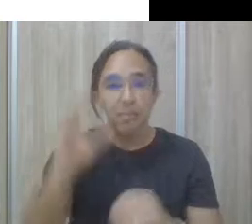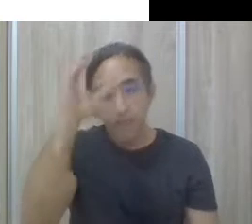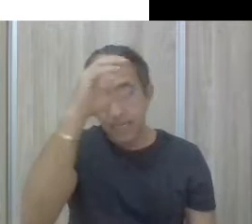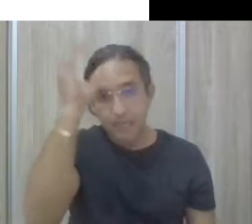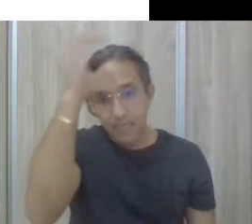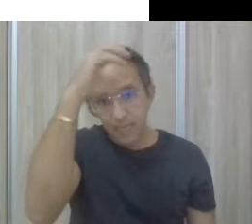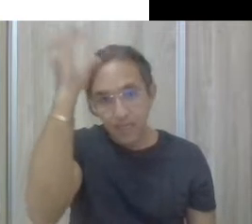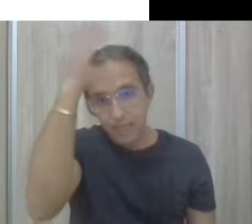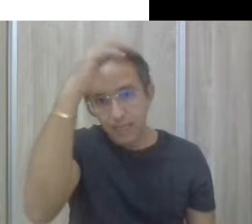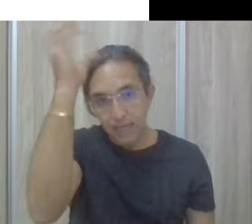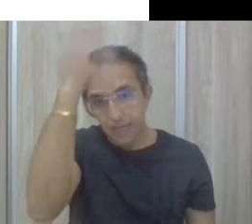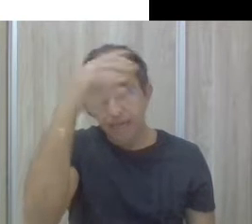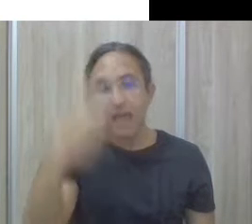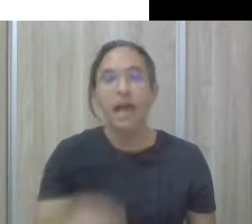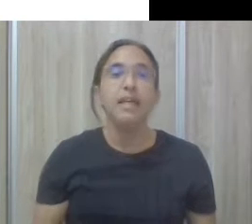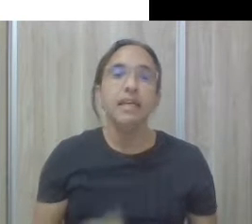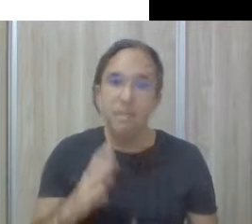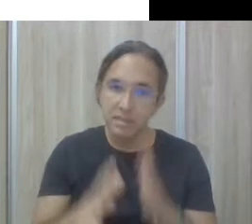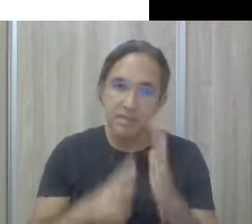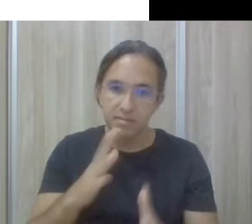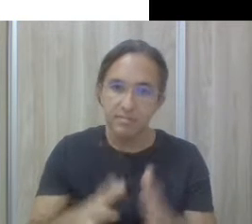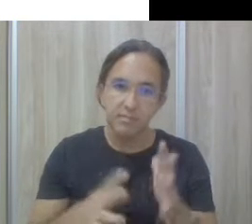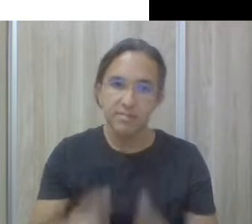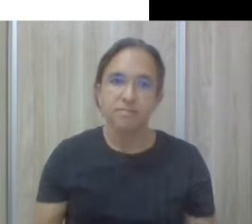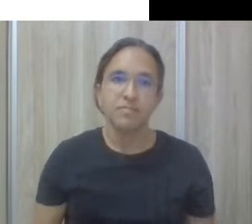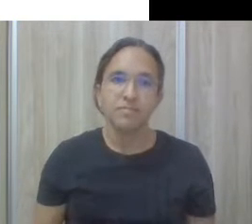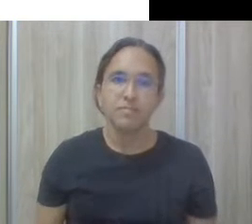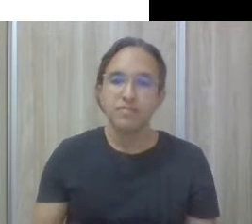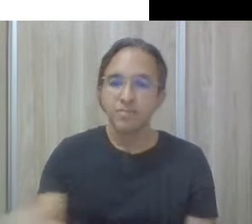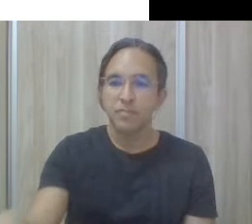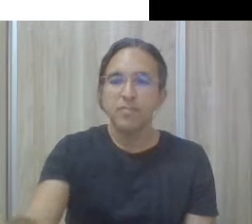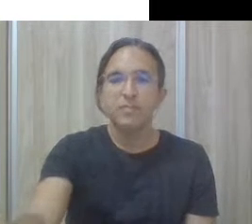ter que aprender a Libras.